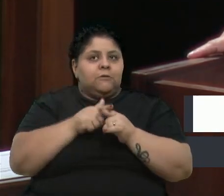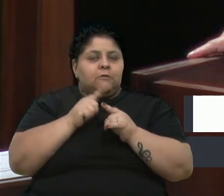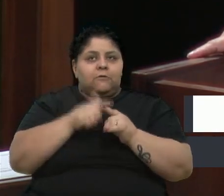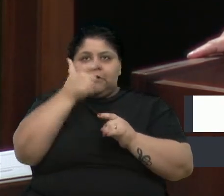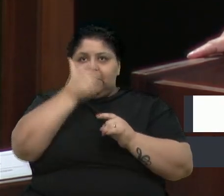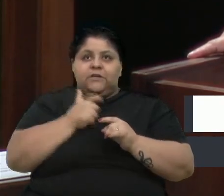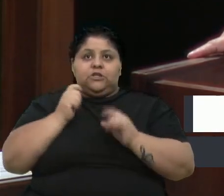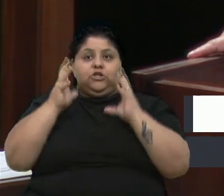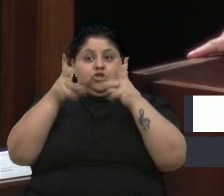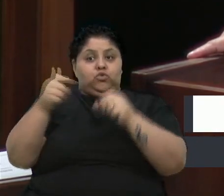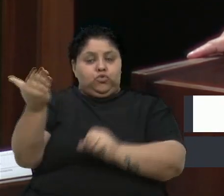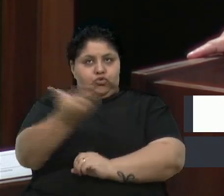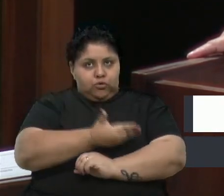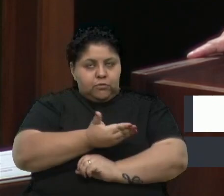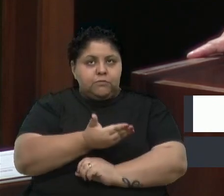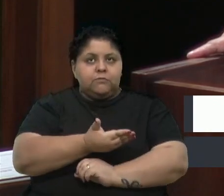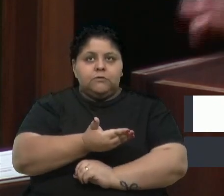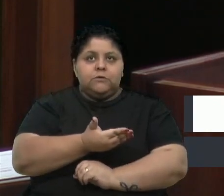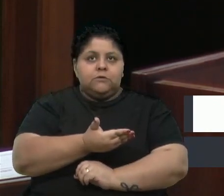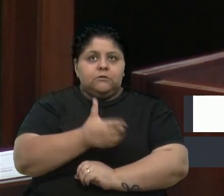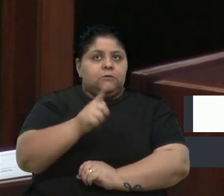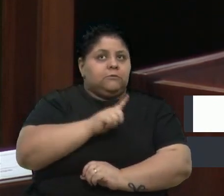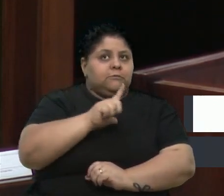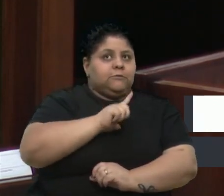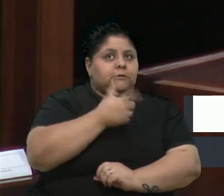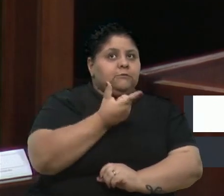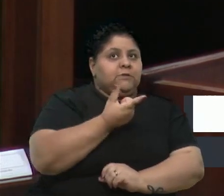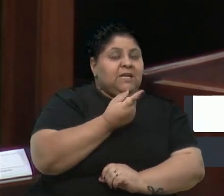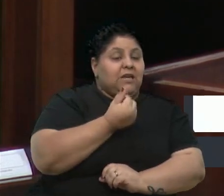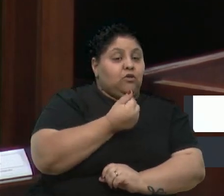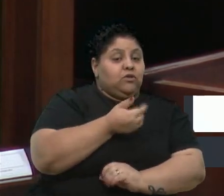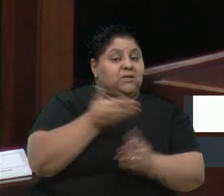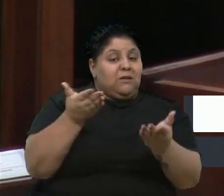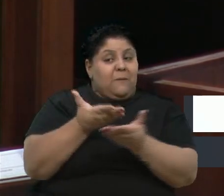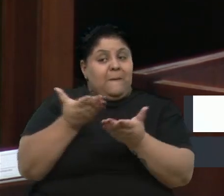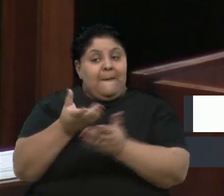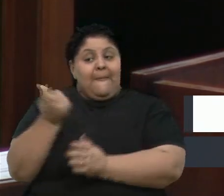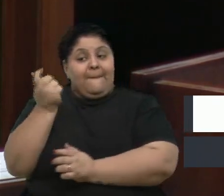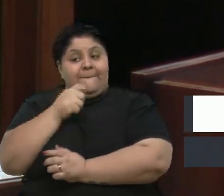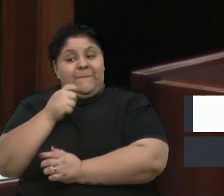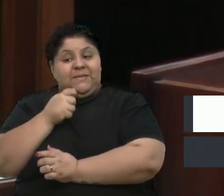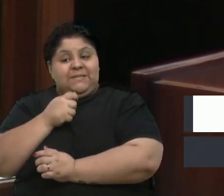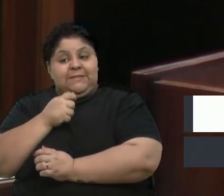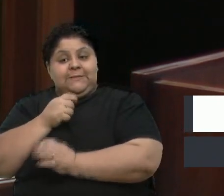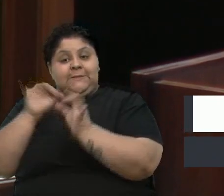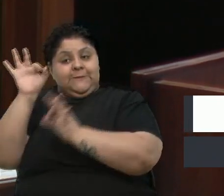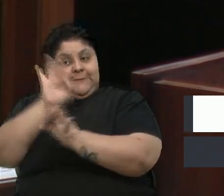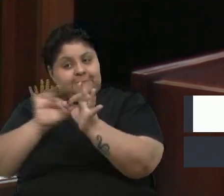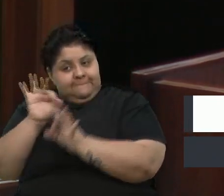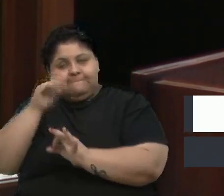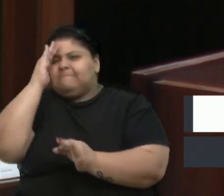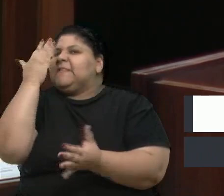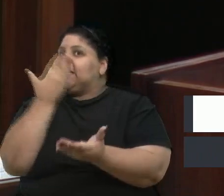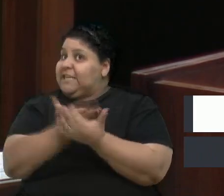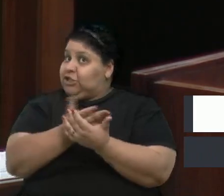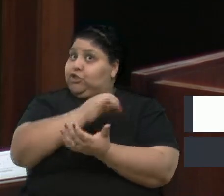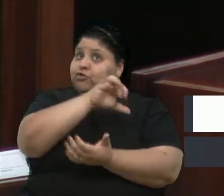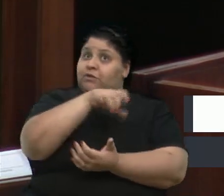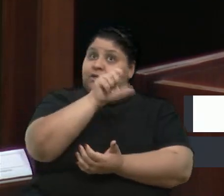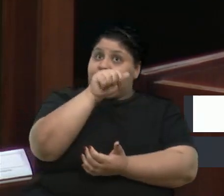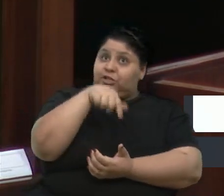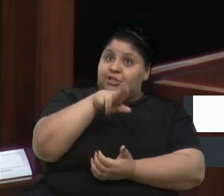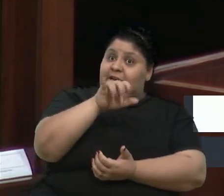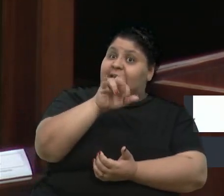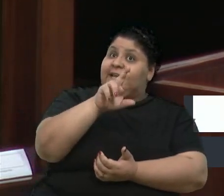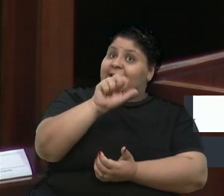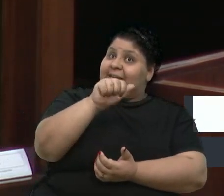todos nós e, enfim, se não tem recurso agora, precisa se planejar, porque, como eu disse, eu acredito que se Jaquirana conseguiu